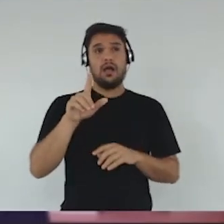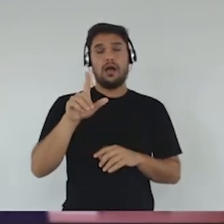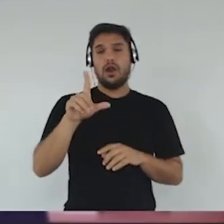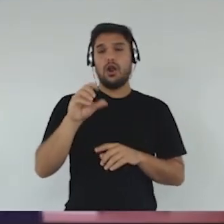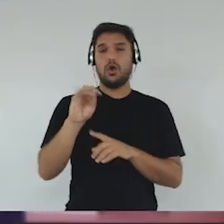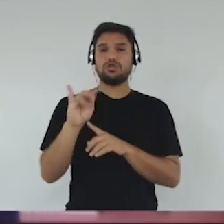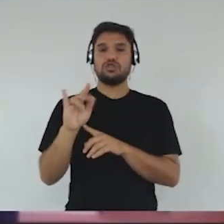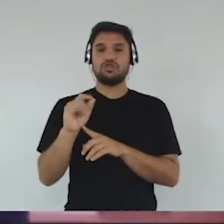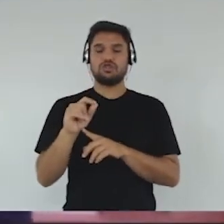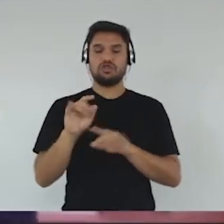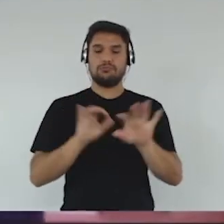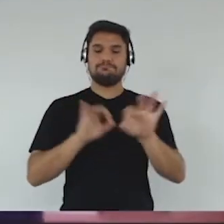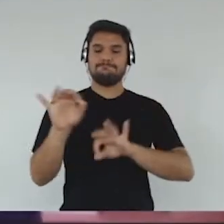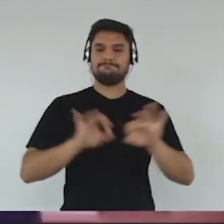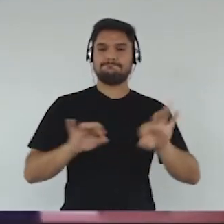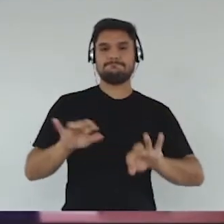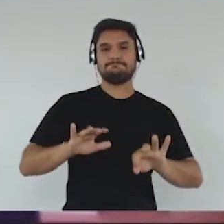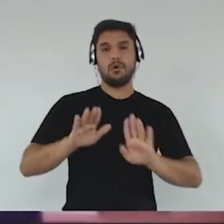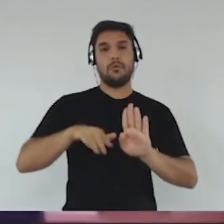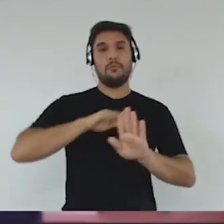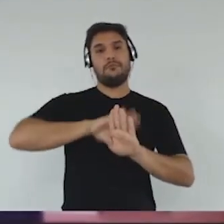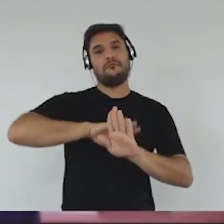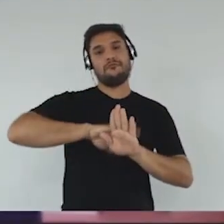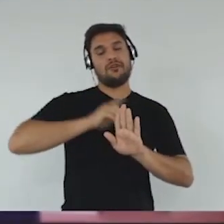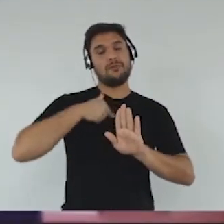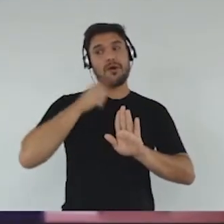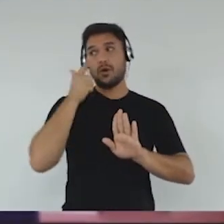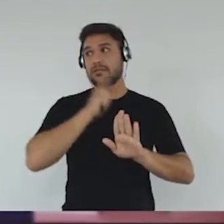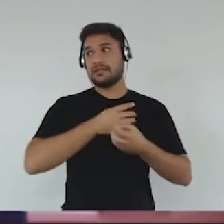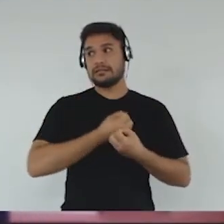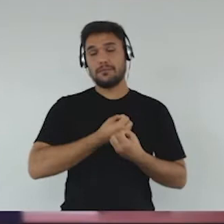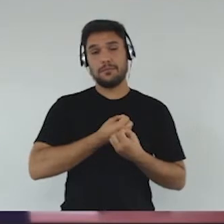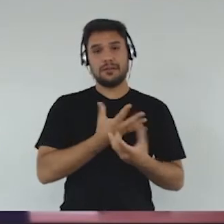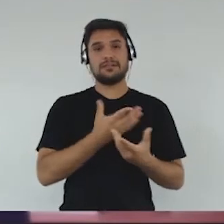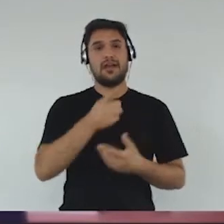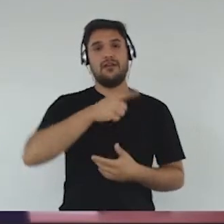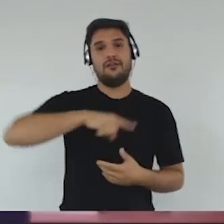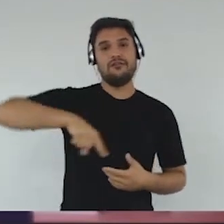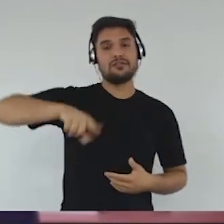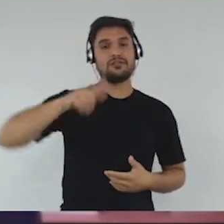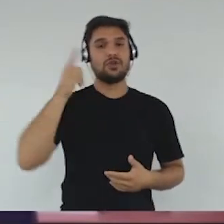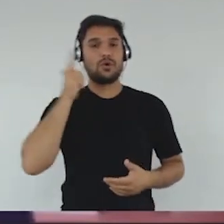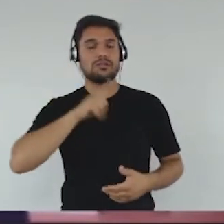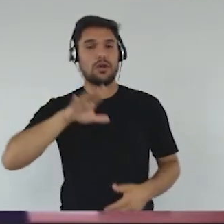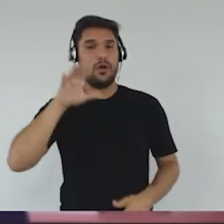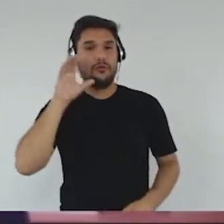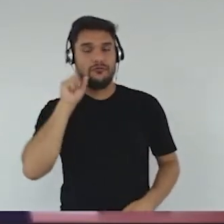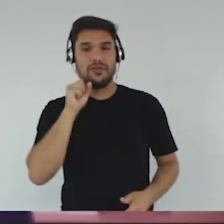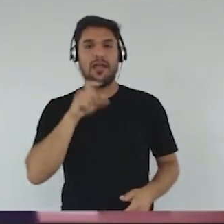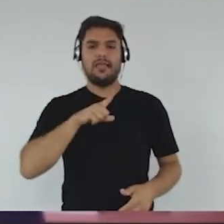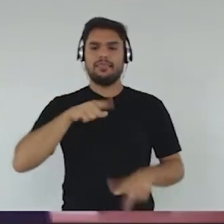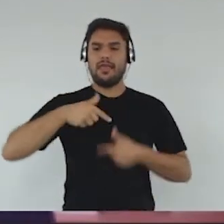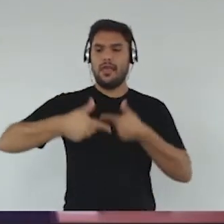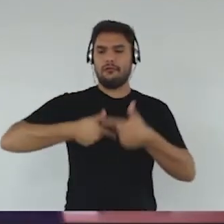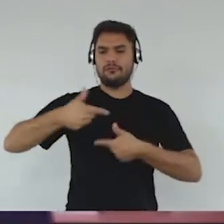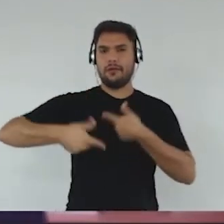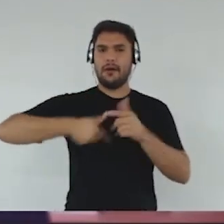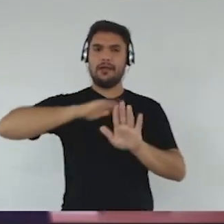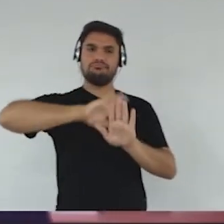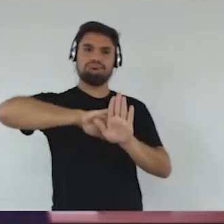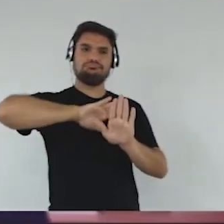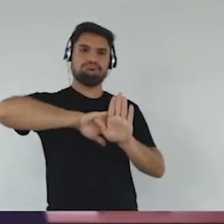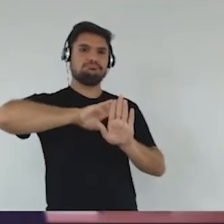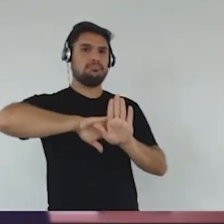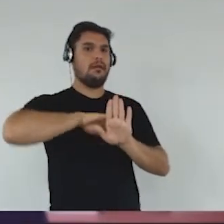que todos nós possamos nos expressar e os senhores e as senhoras possam nos ouvir de forma adequada. Existe um trabalho de logística